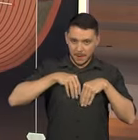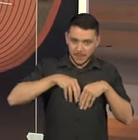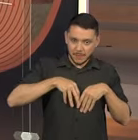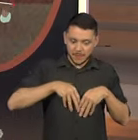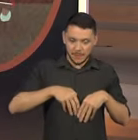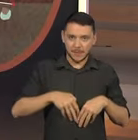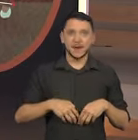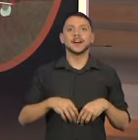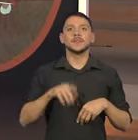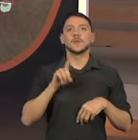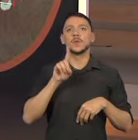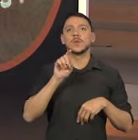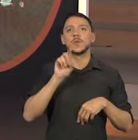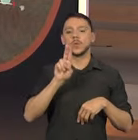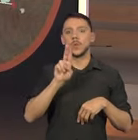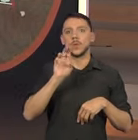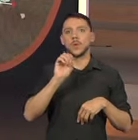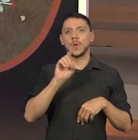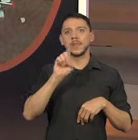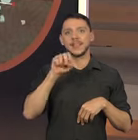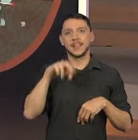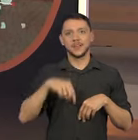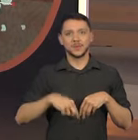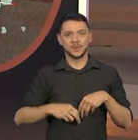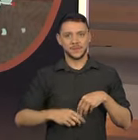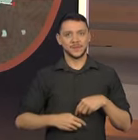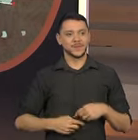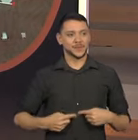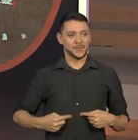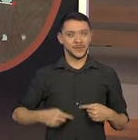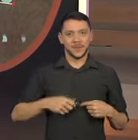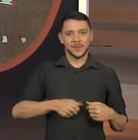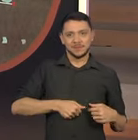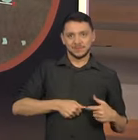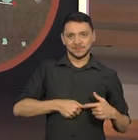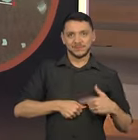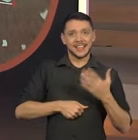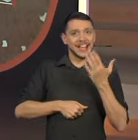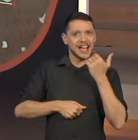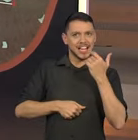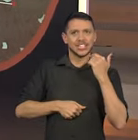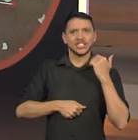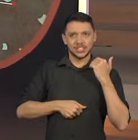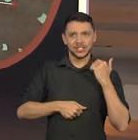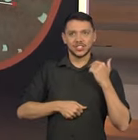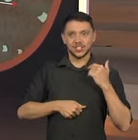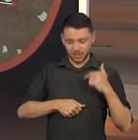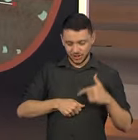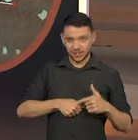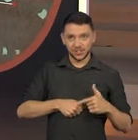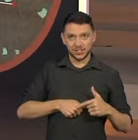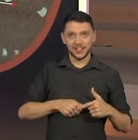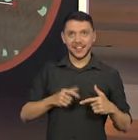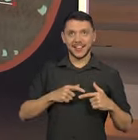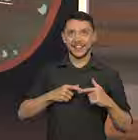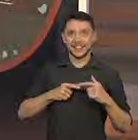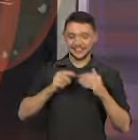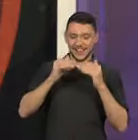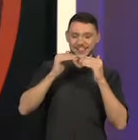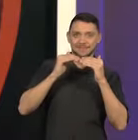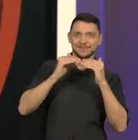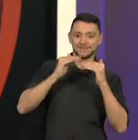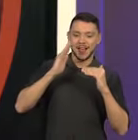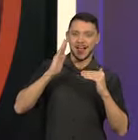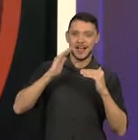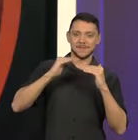duodeno. Estão vendo o alimento chegando aqui, ó? O alimento chegou, ó. Fecha essa válvula, abre. E ó o